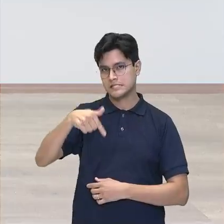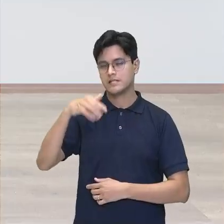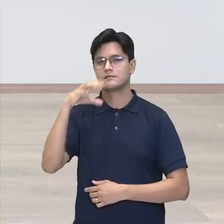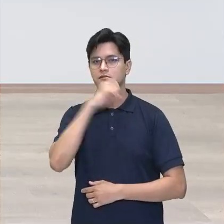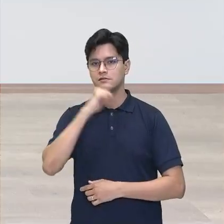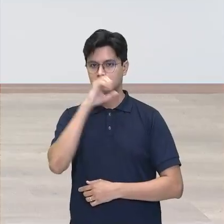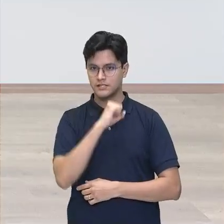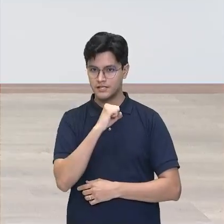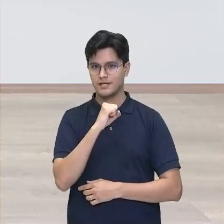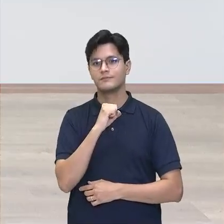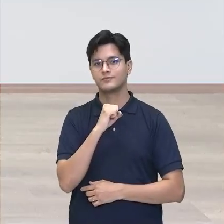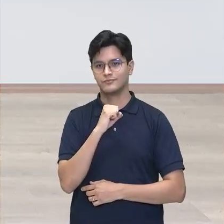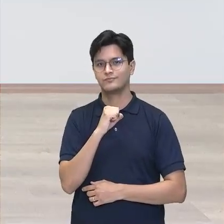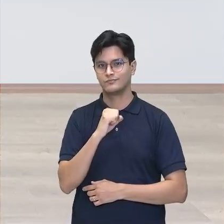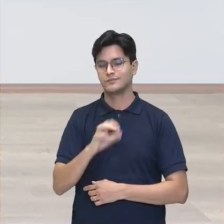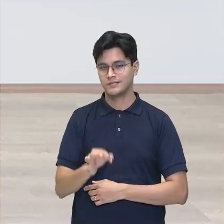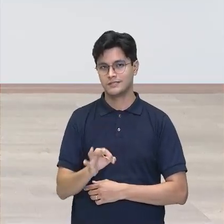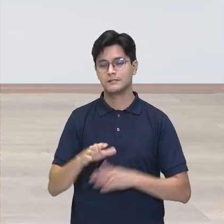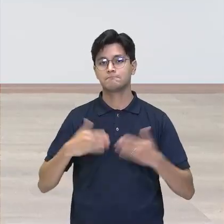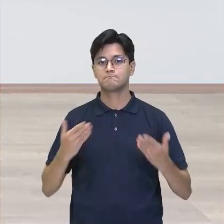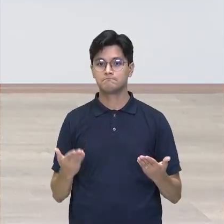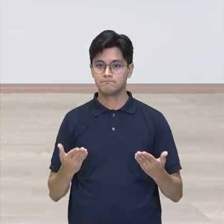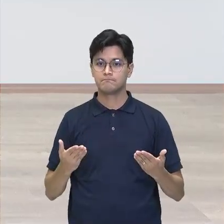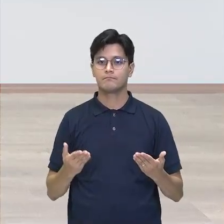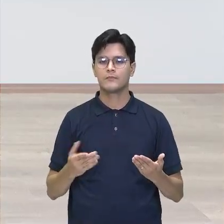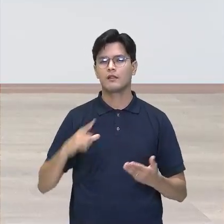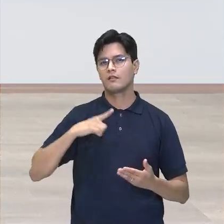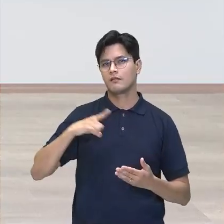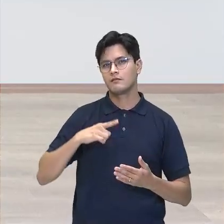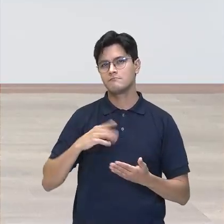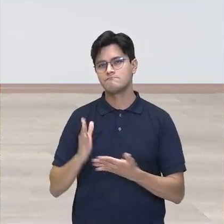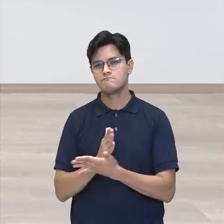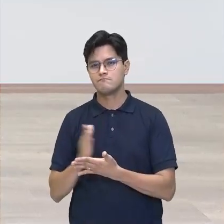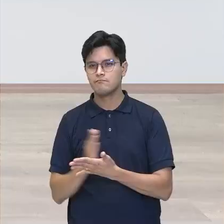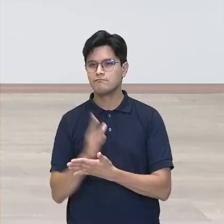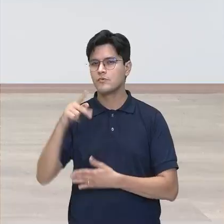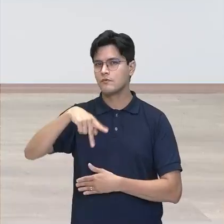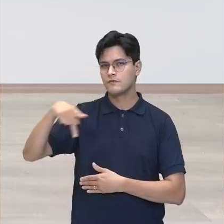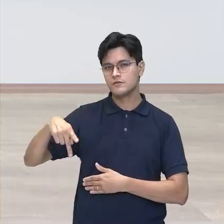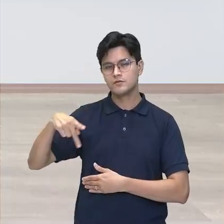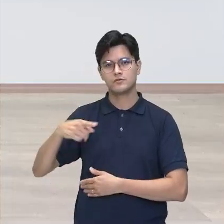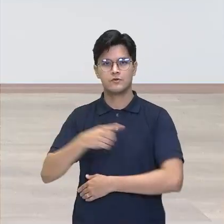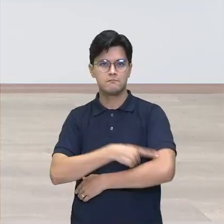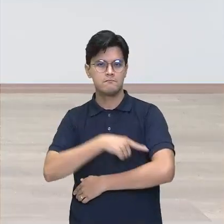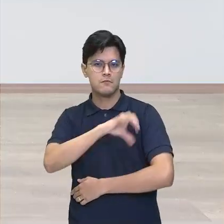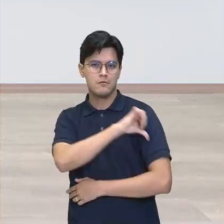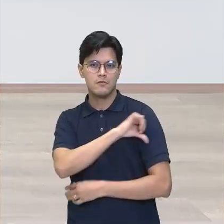mesmo sábado. Então, a gente tem professores do fundamental, ensino médio,